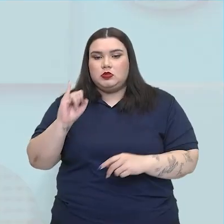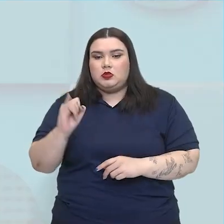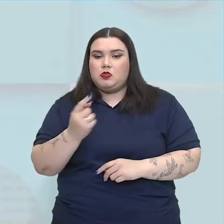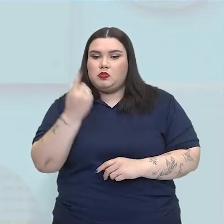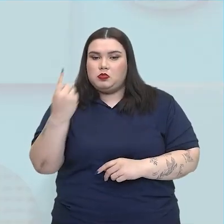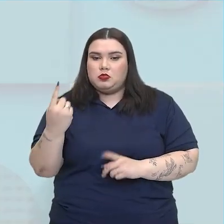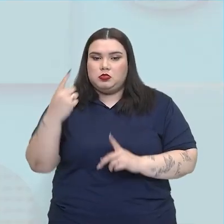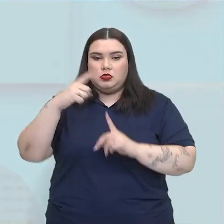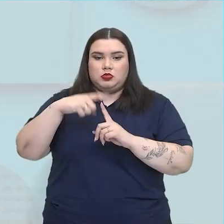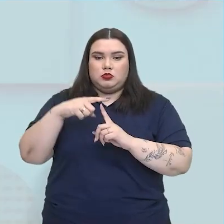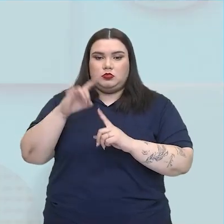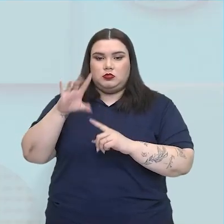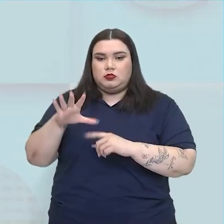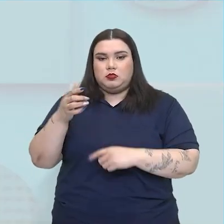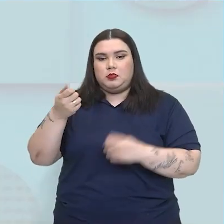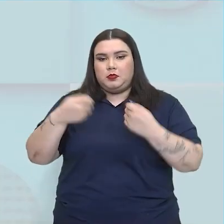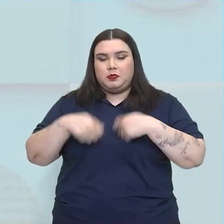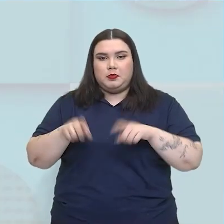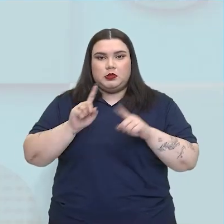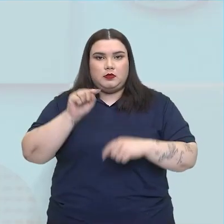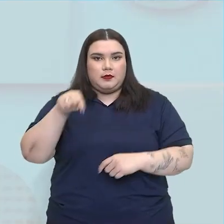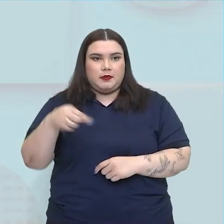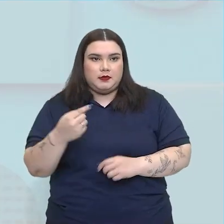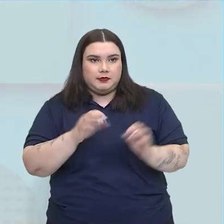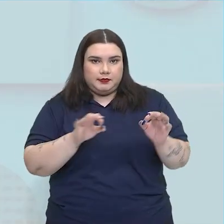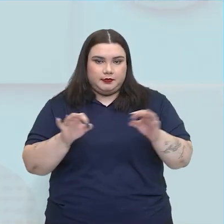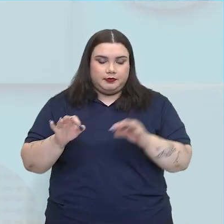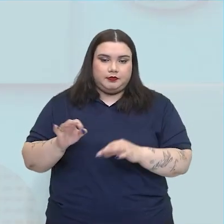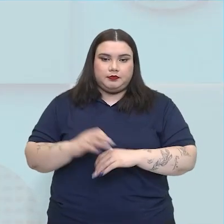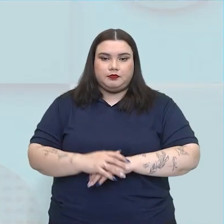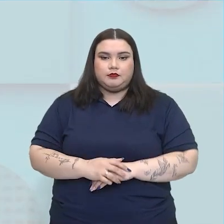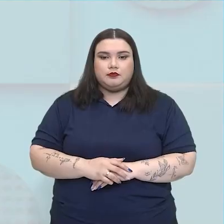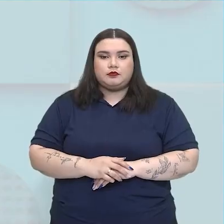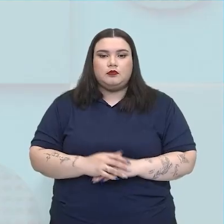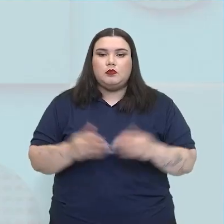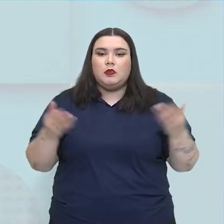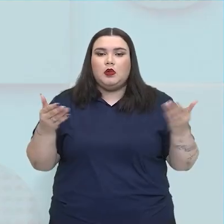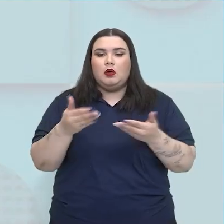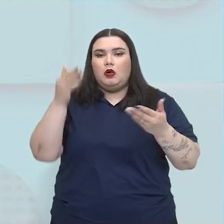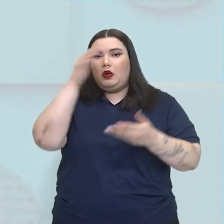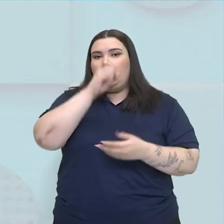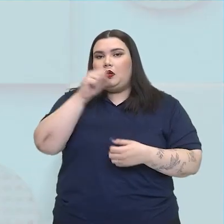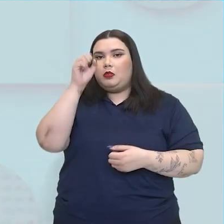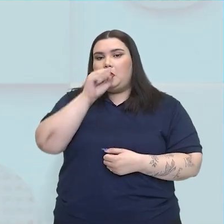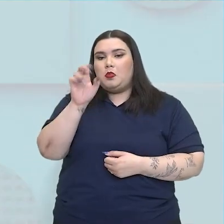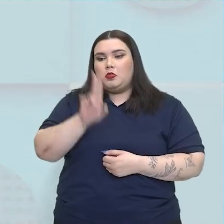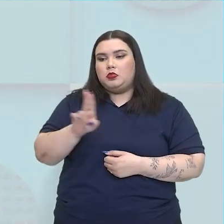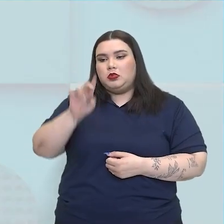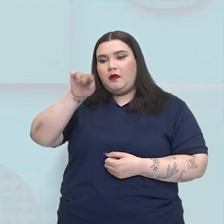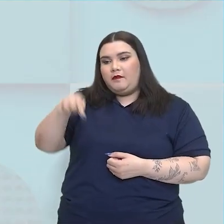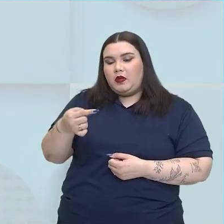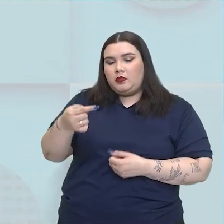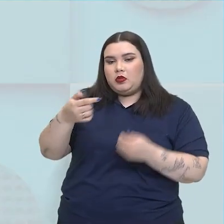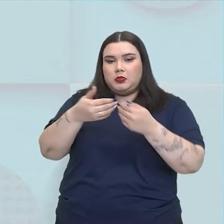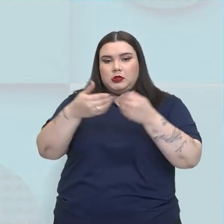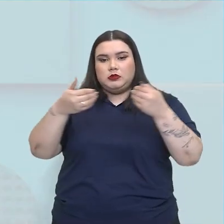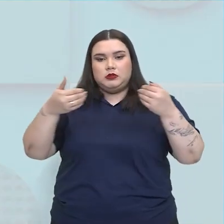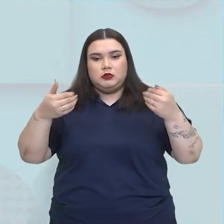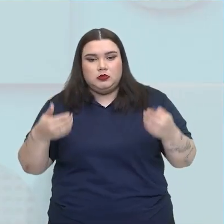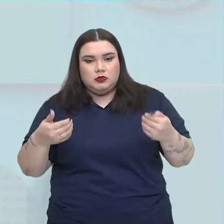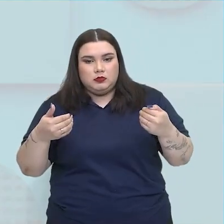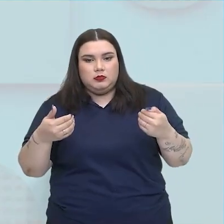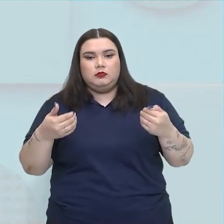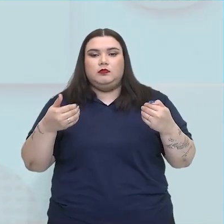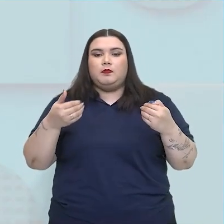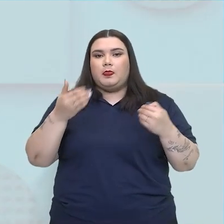unido pela conjunção i, não precisa da vírgula. Vamos entender, então, o uso da vírgula para separar algo